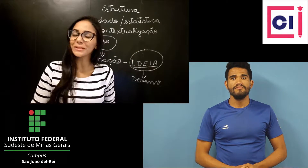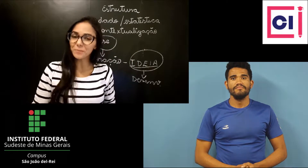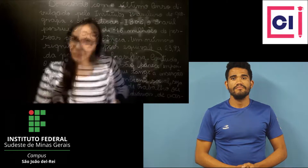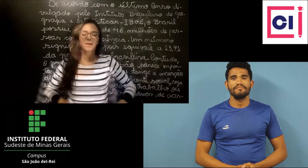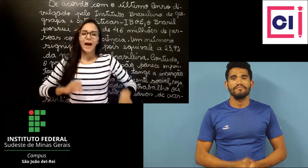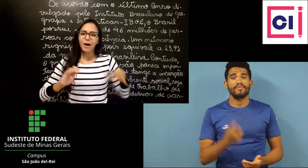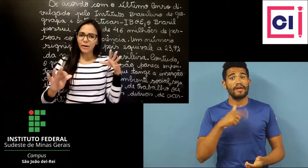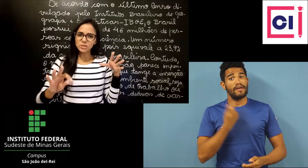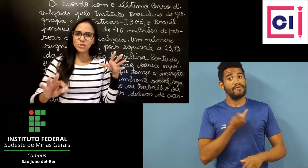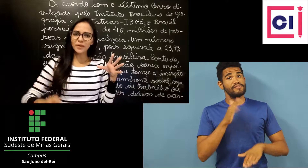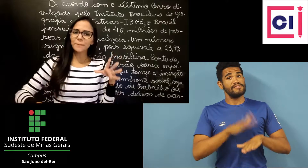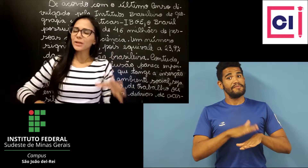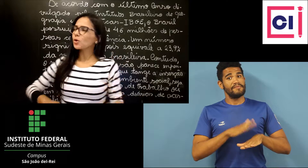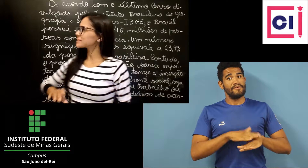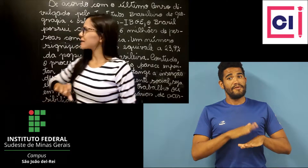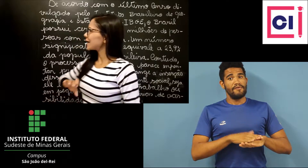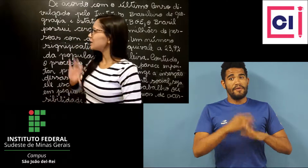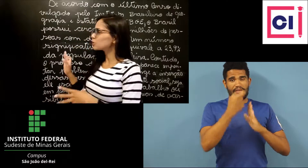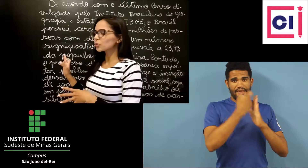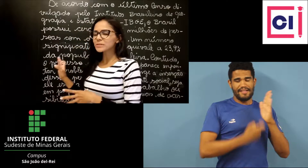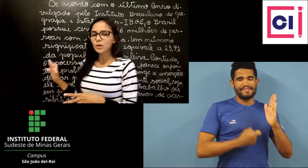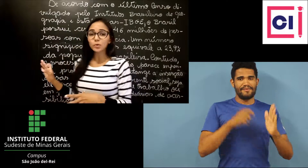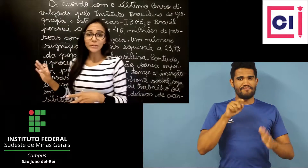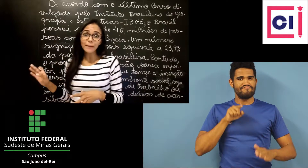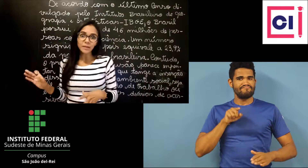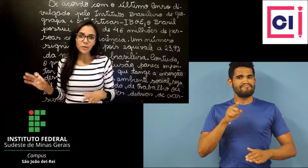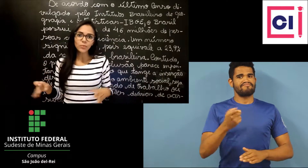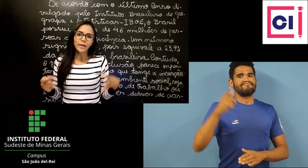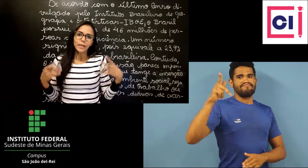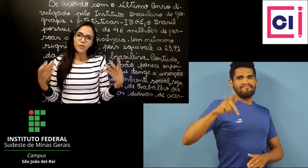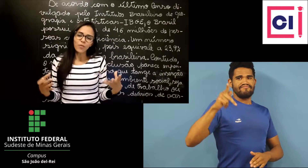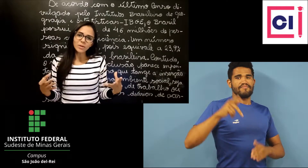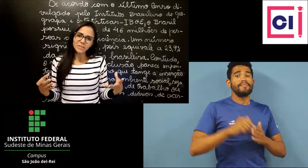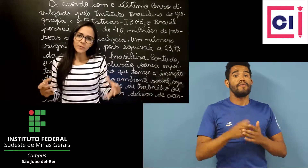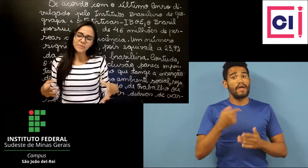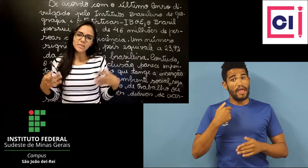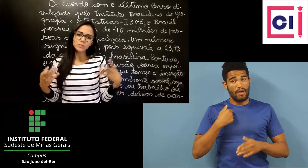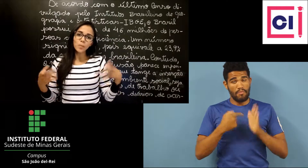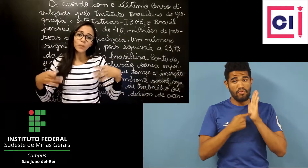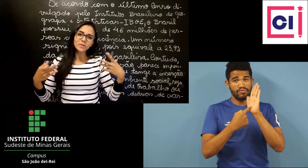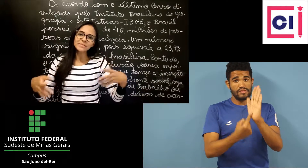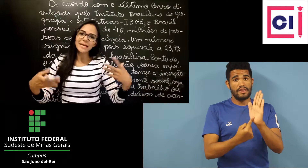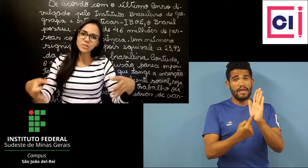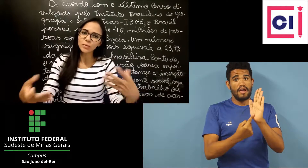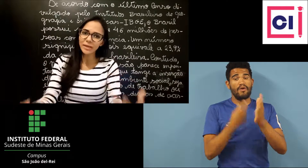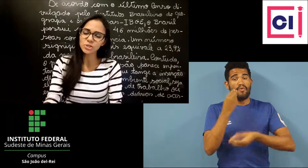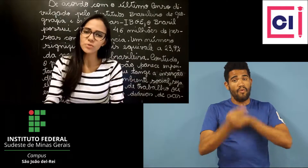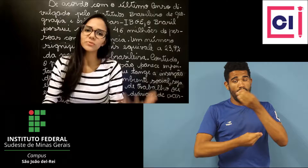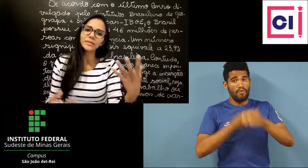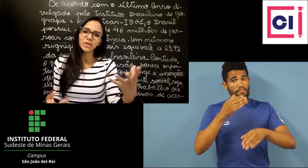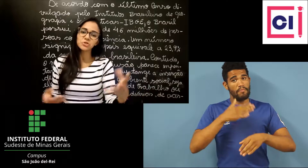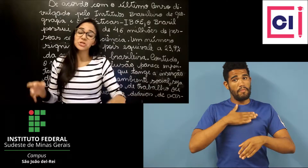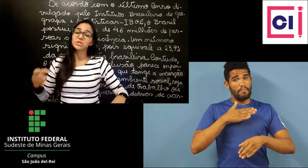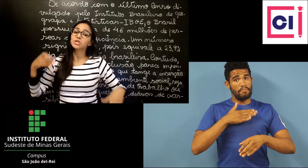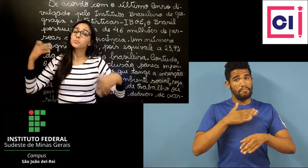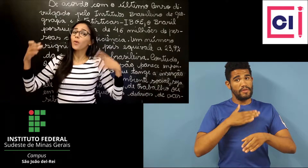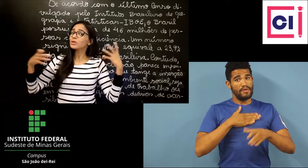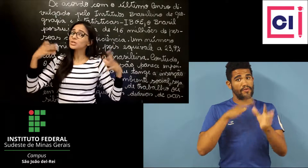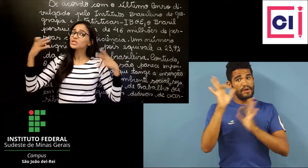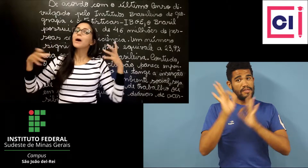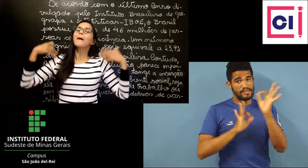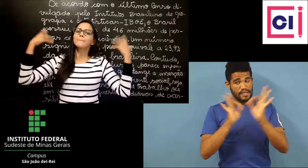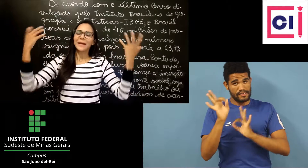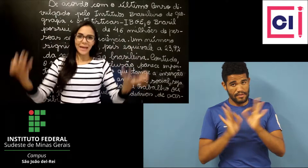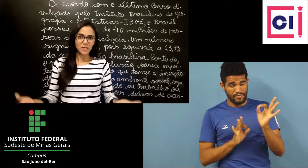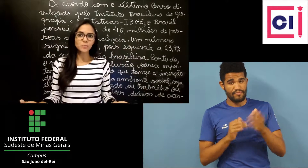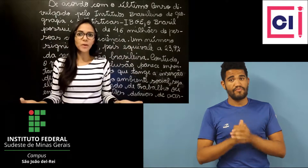introdução nota 1000. Agora a gente vem para a nossa introdução nota 1000 e eu vou mostrar para vocês o meu processo criativo, desde as